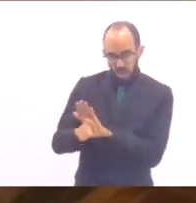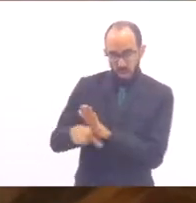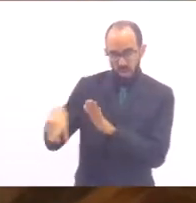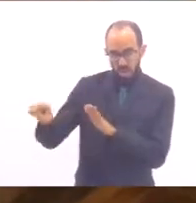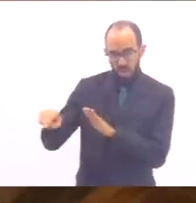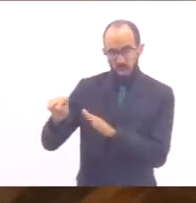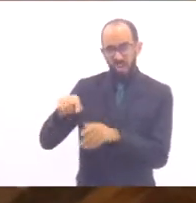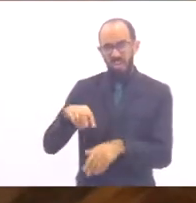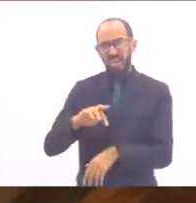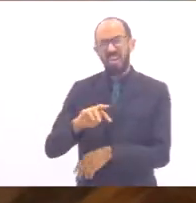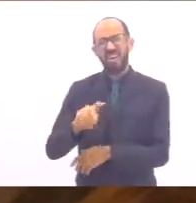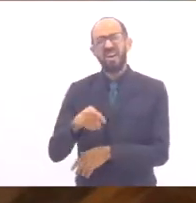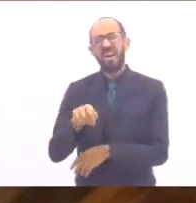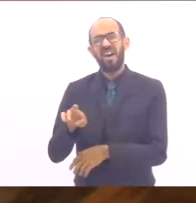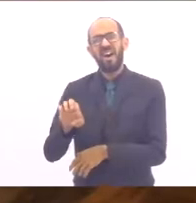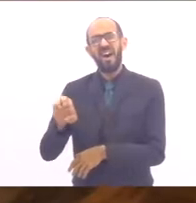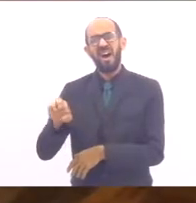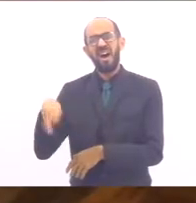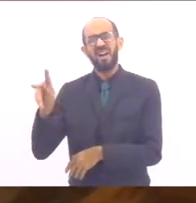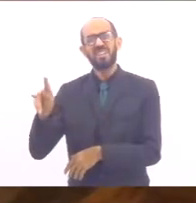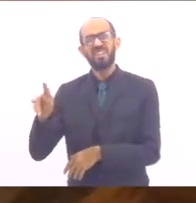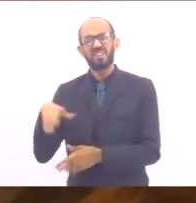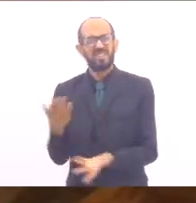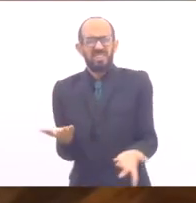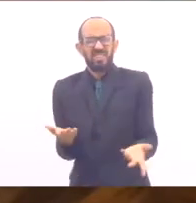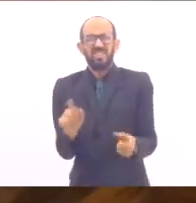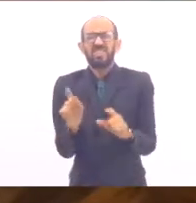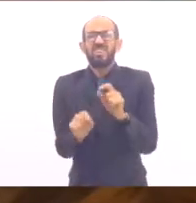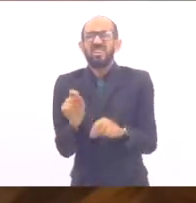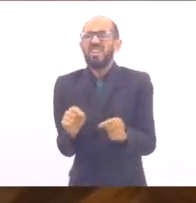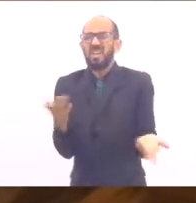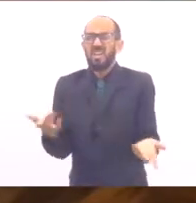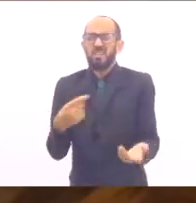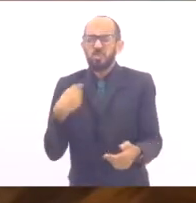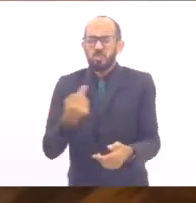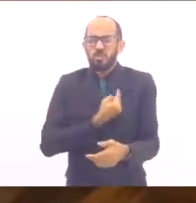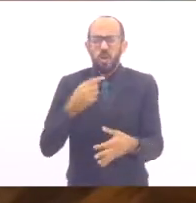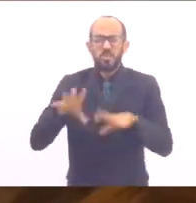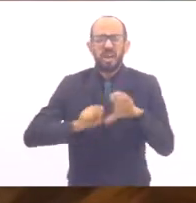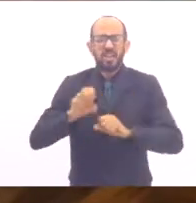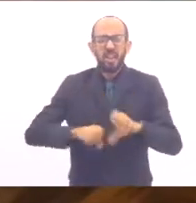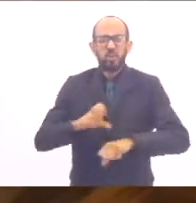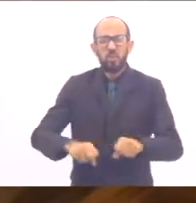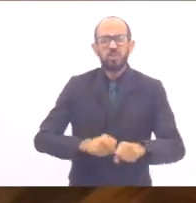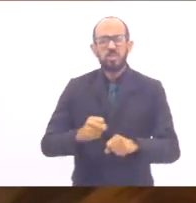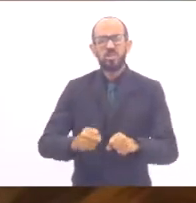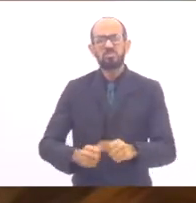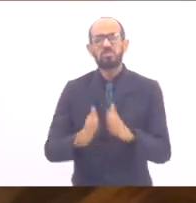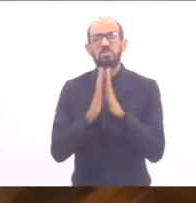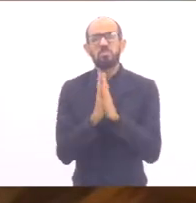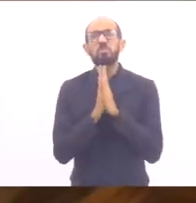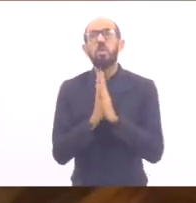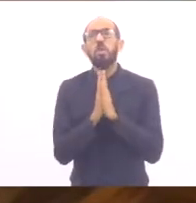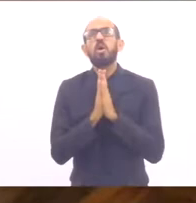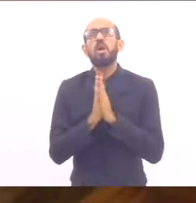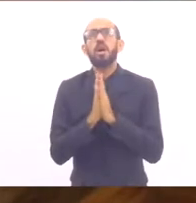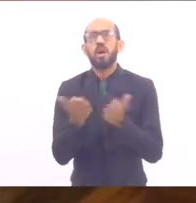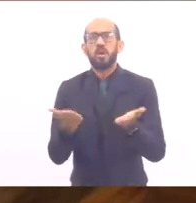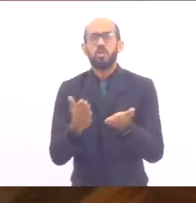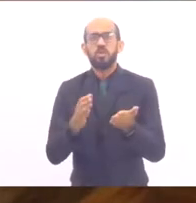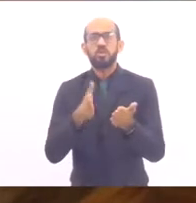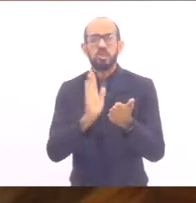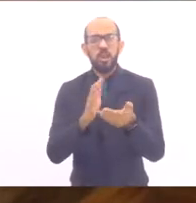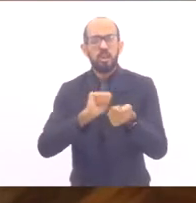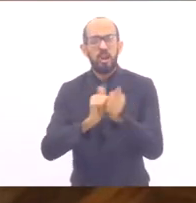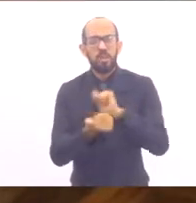não sei o quê. Que hack o quê? É nós, catadores, que estamos pedindo, implorando. Estamos aí, ó, adequados com todas as